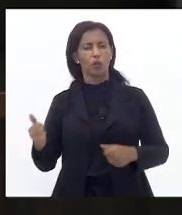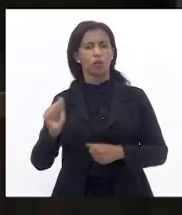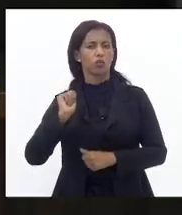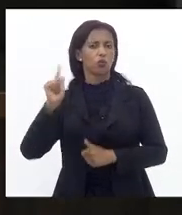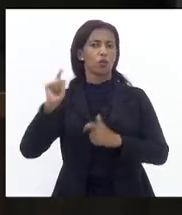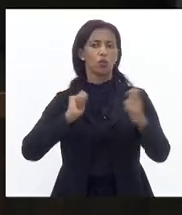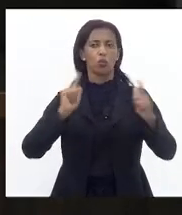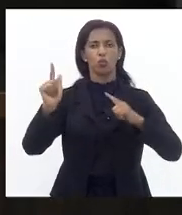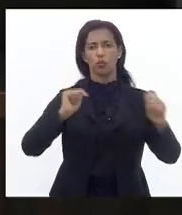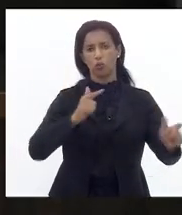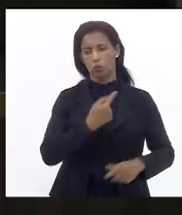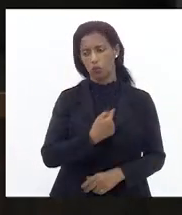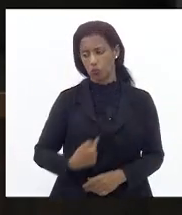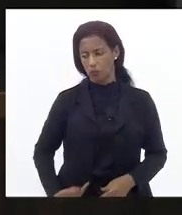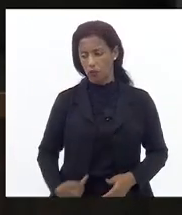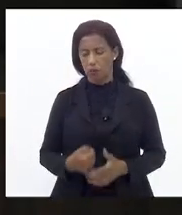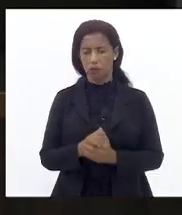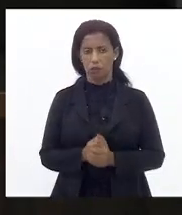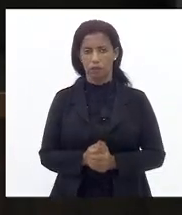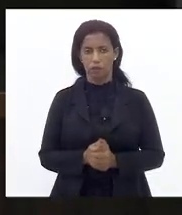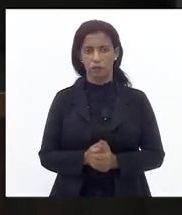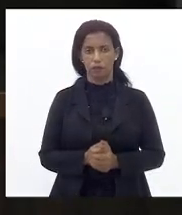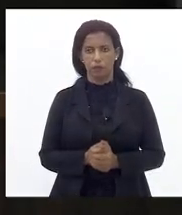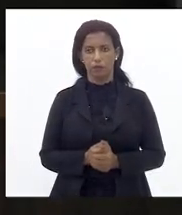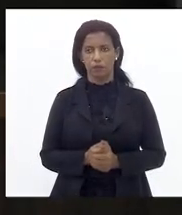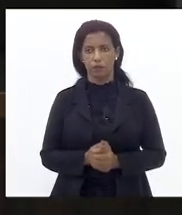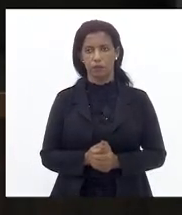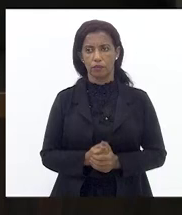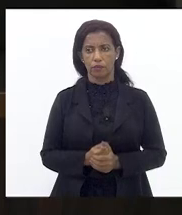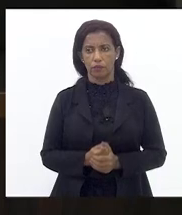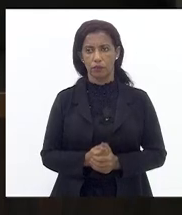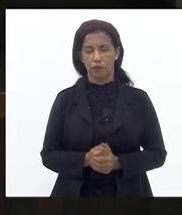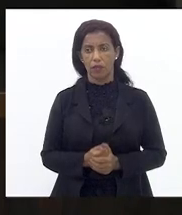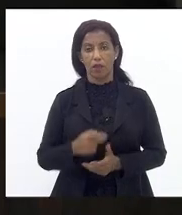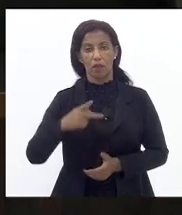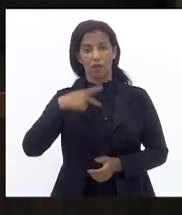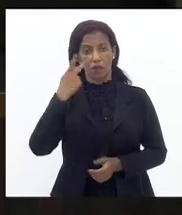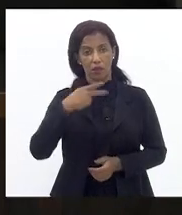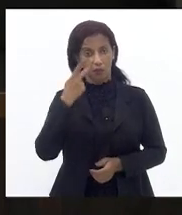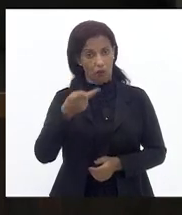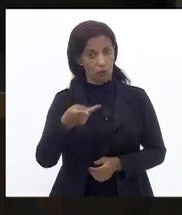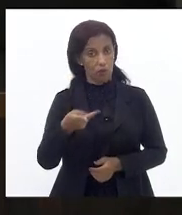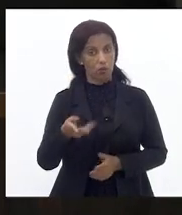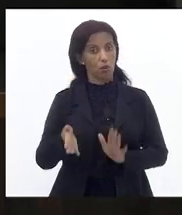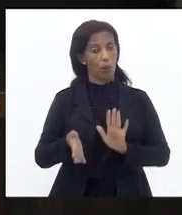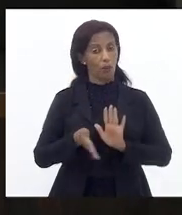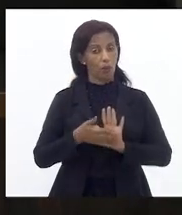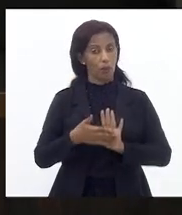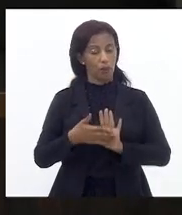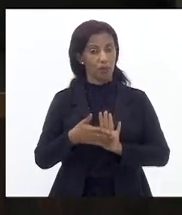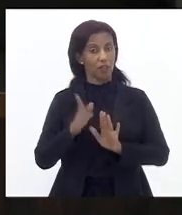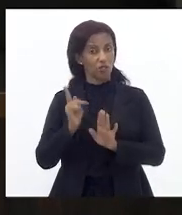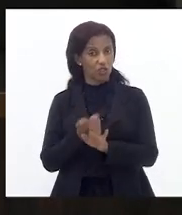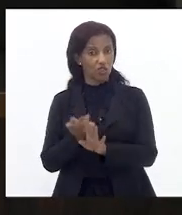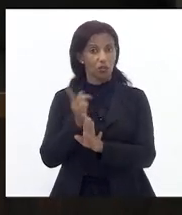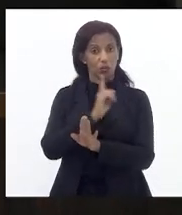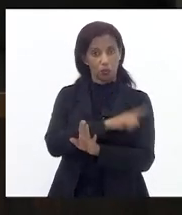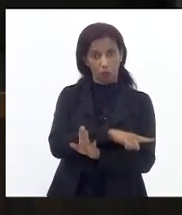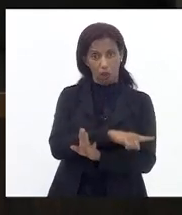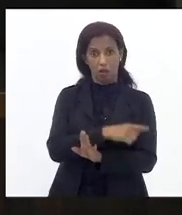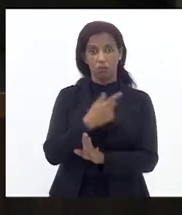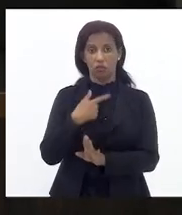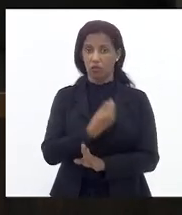nesse estado que todos os outros governadores que passaram por aqui e falo isso com propriedade de quem já esteve do outro lado na